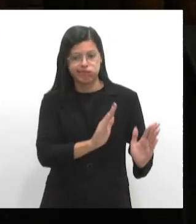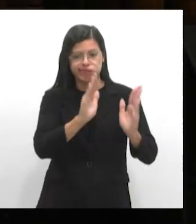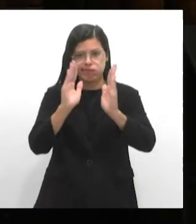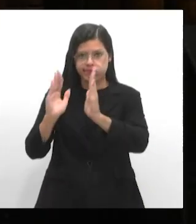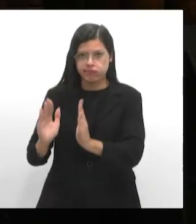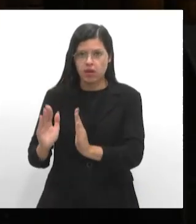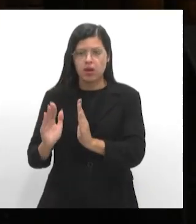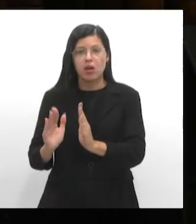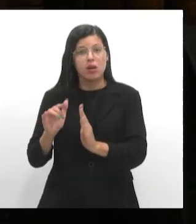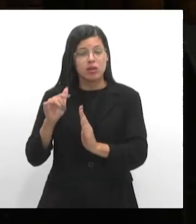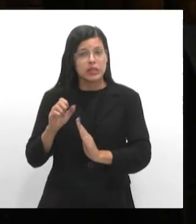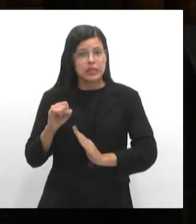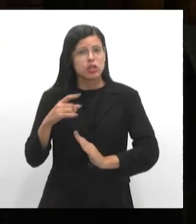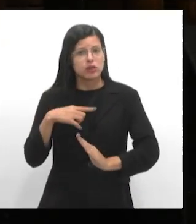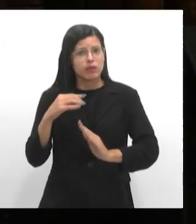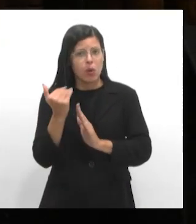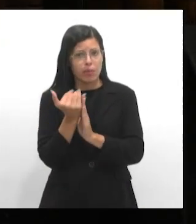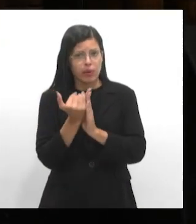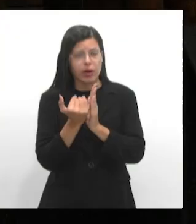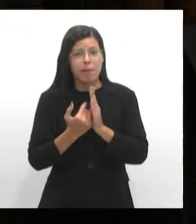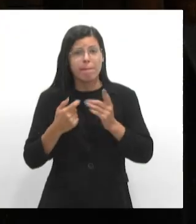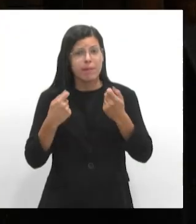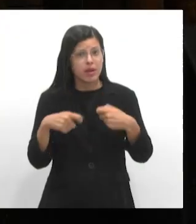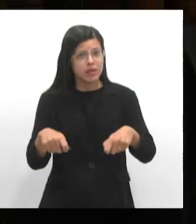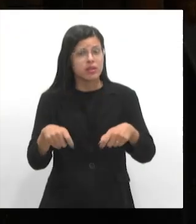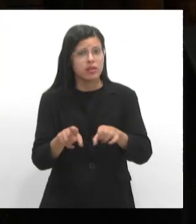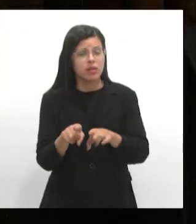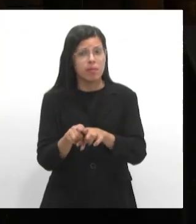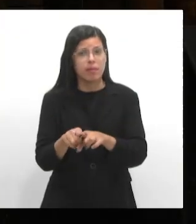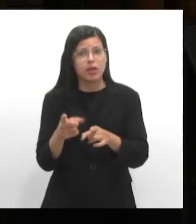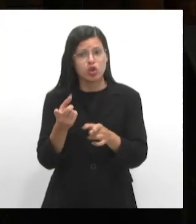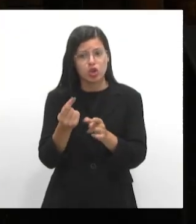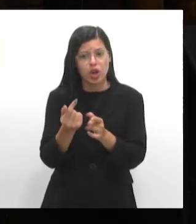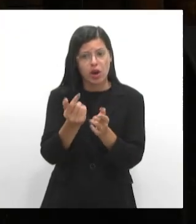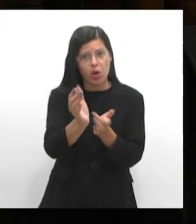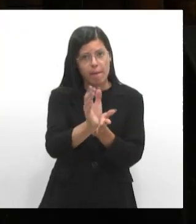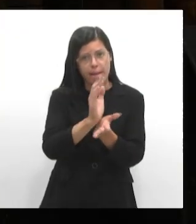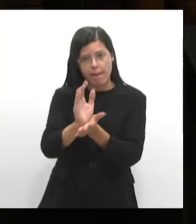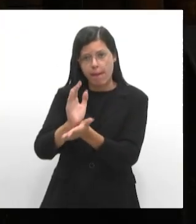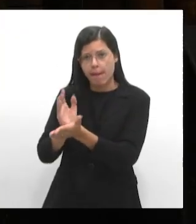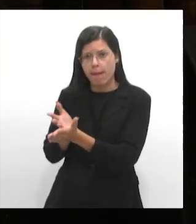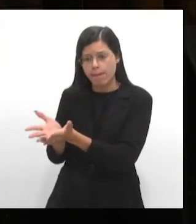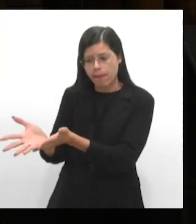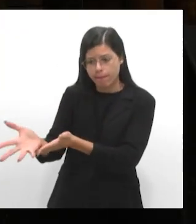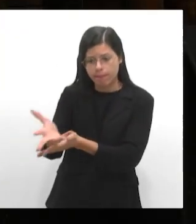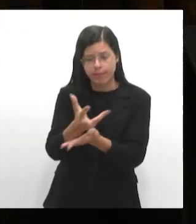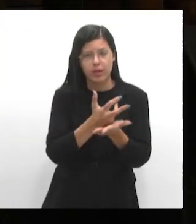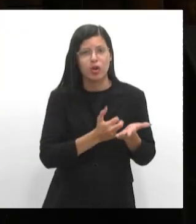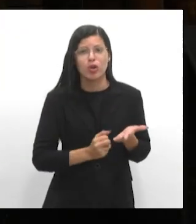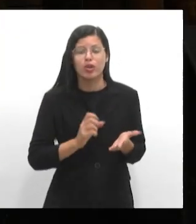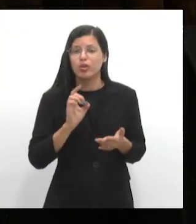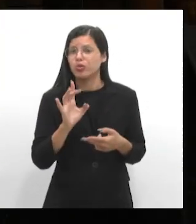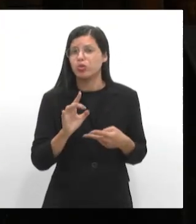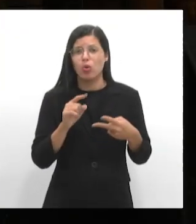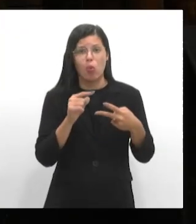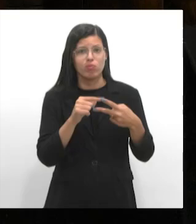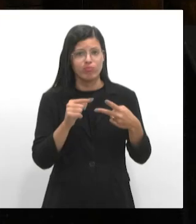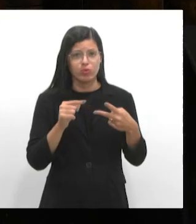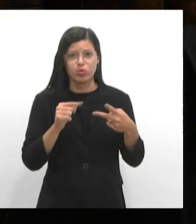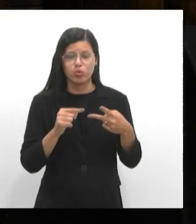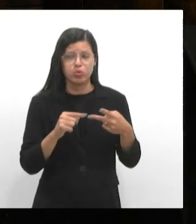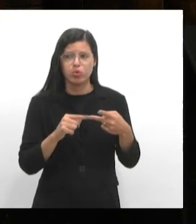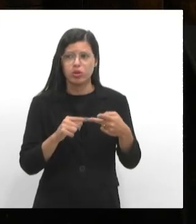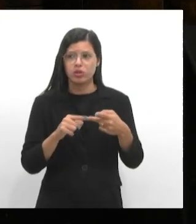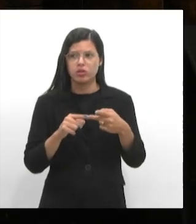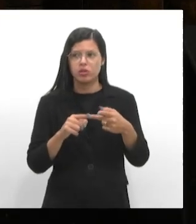com o Propag, a gente precisa aumentar a receita. E só tem duas formas